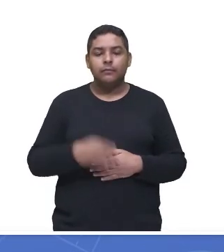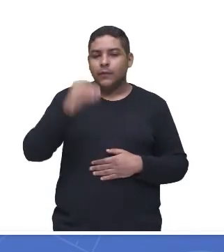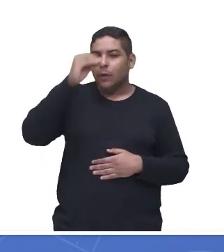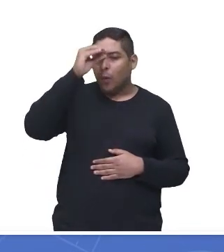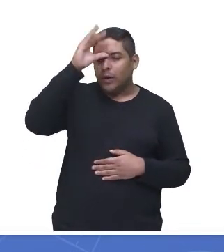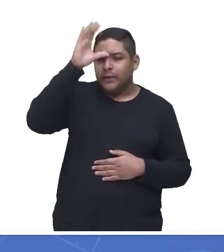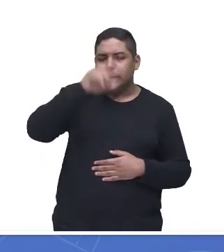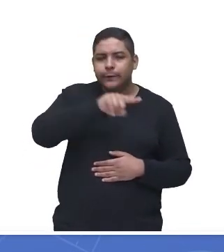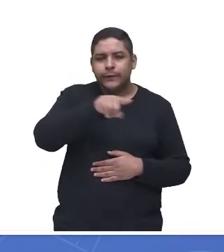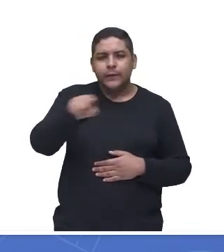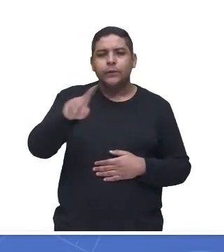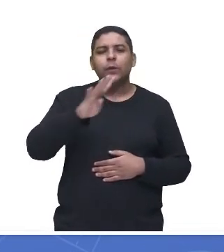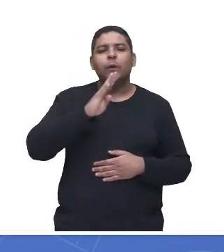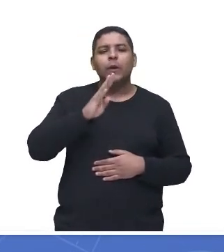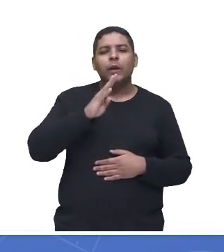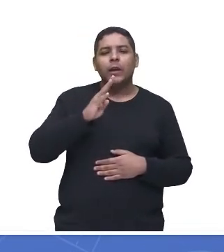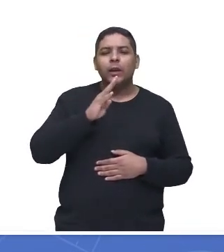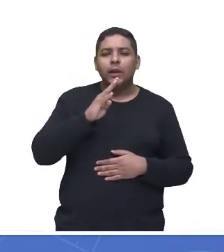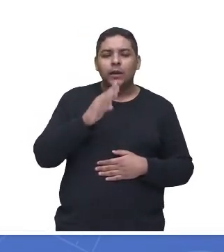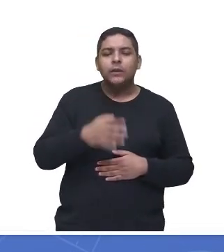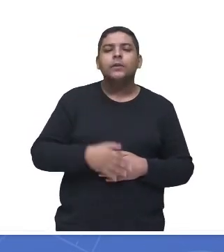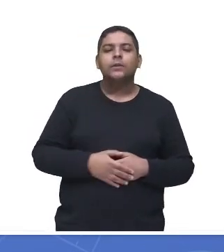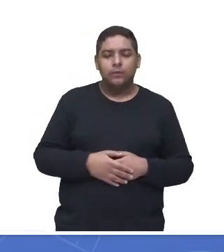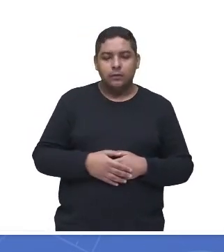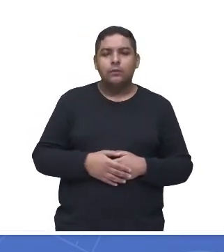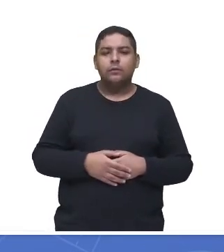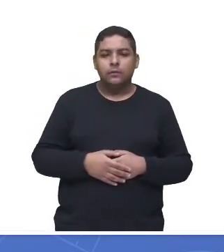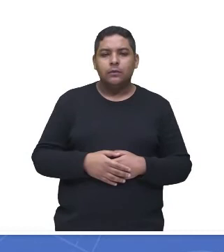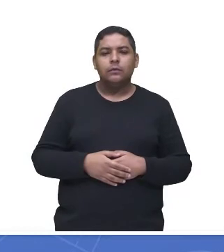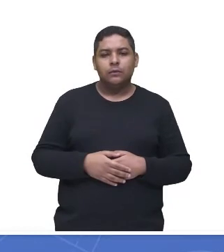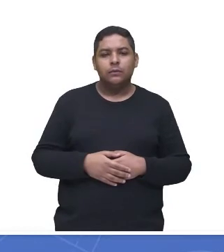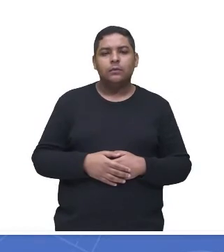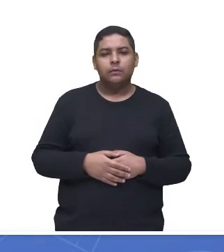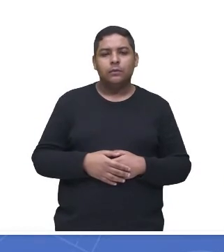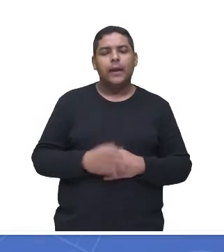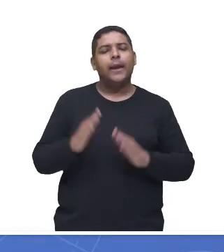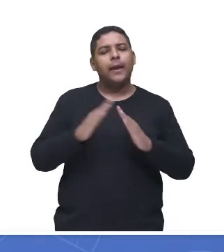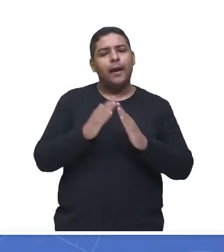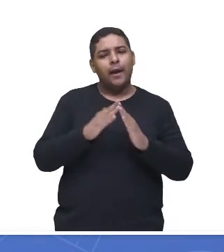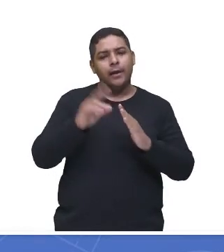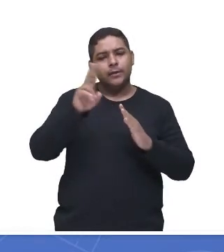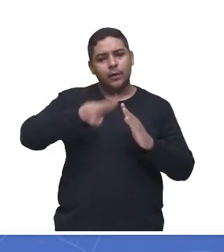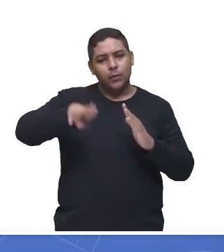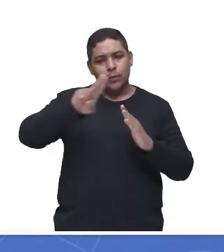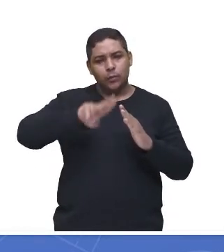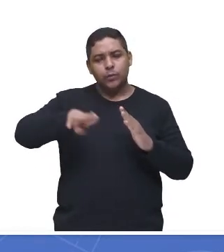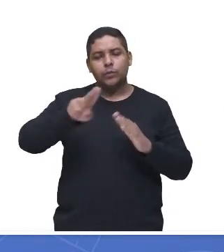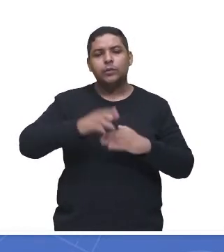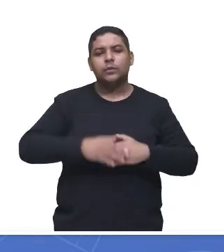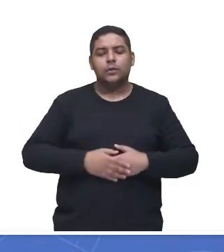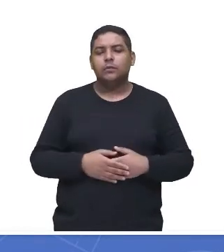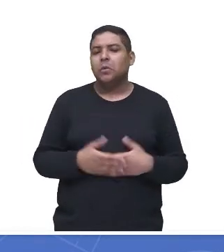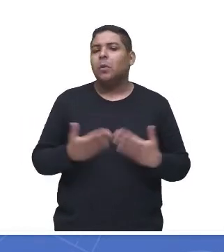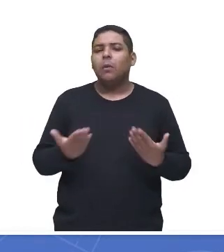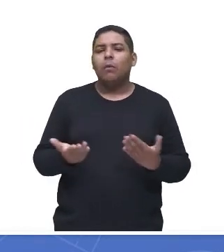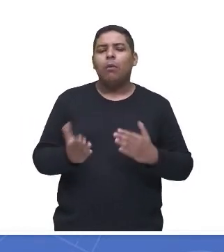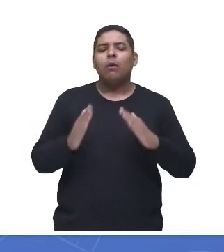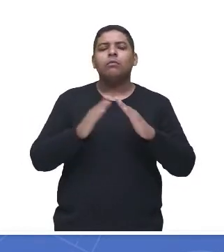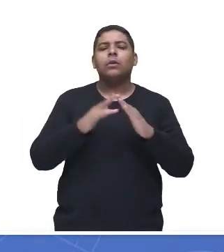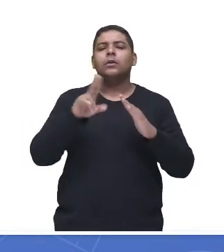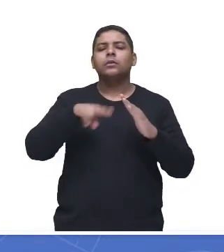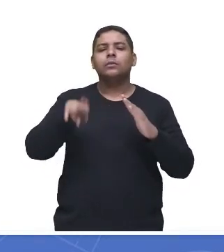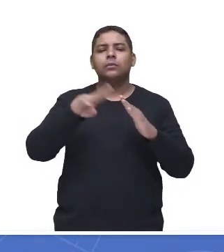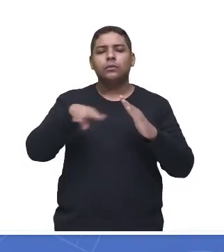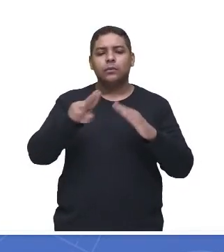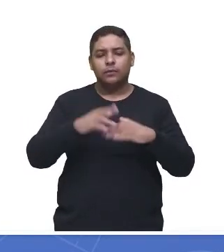vocês conheçam aí, que vocês fazem em casa, né? Não tem muita coisa que vocês fazem em casa aí,